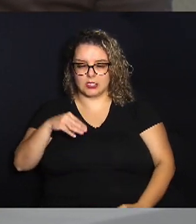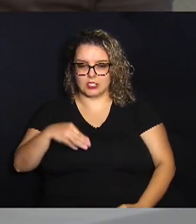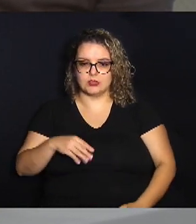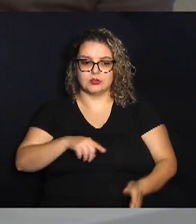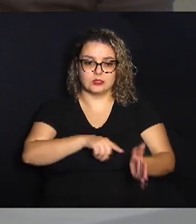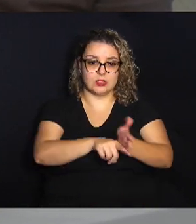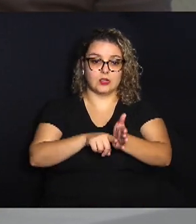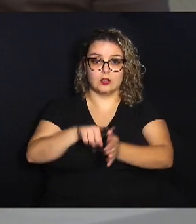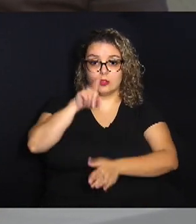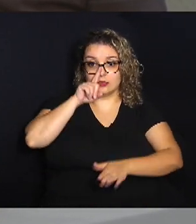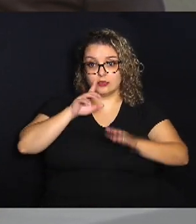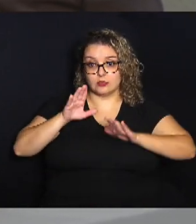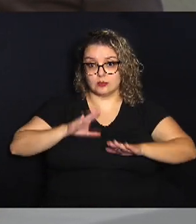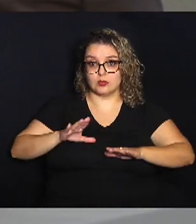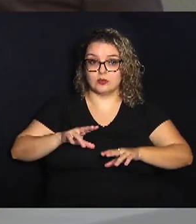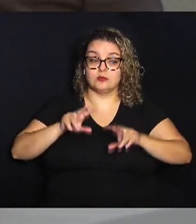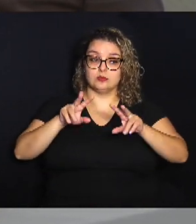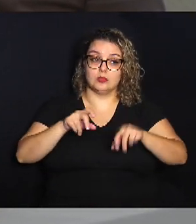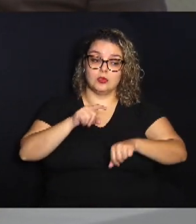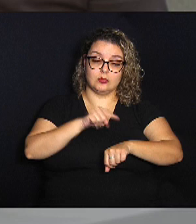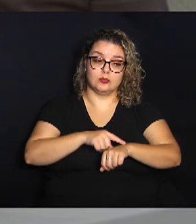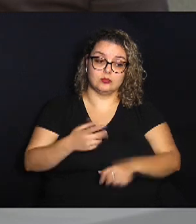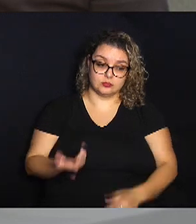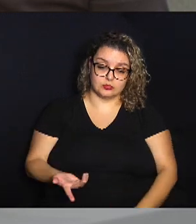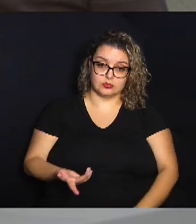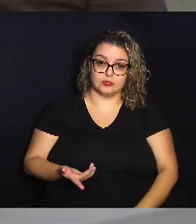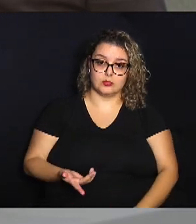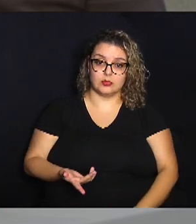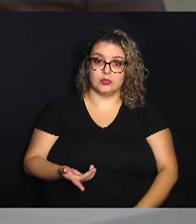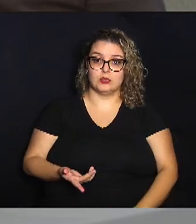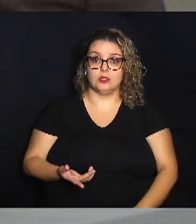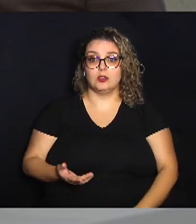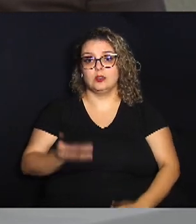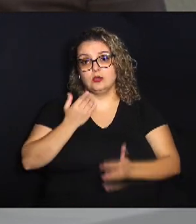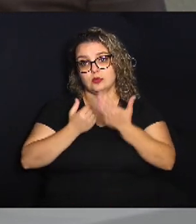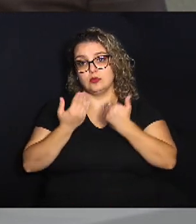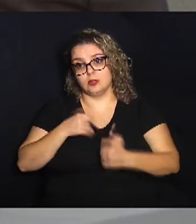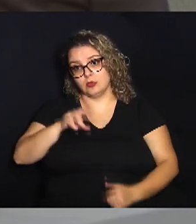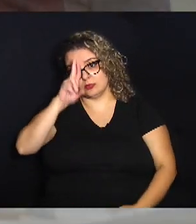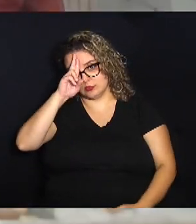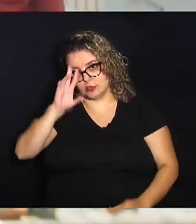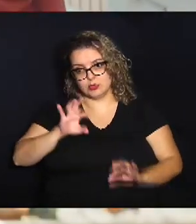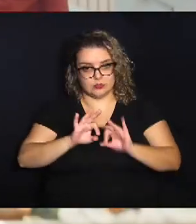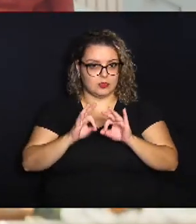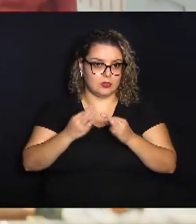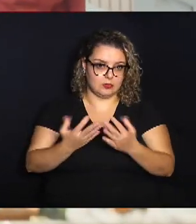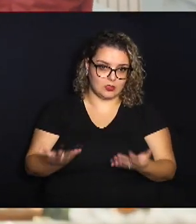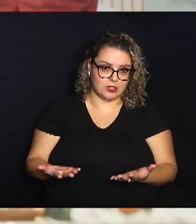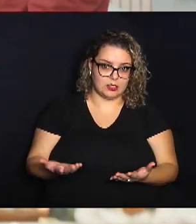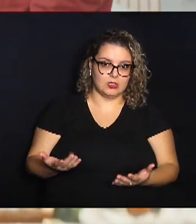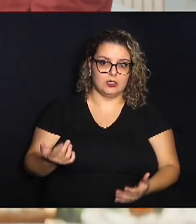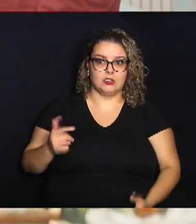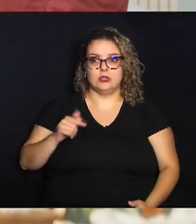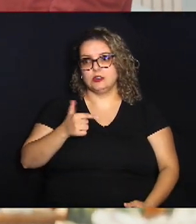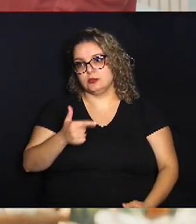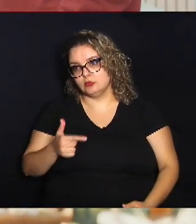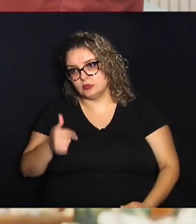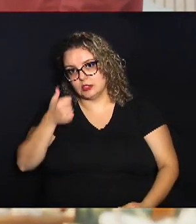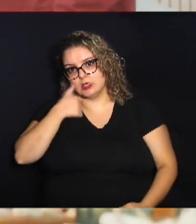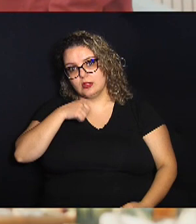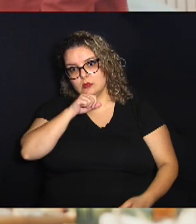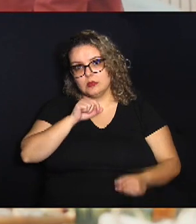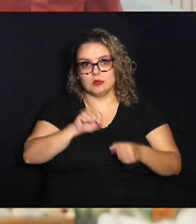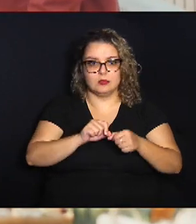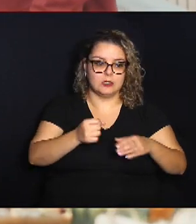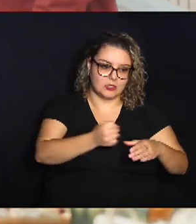tomar cuidado com o tempo. E é óbvio que um almoço em família, né, que não coloque a mãe na cozinha para fazer o almoço,